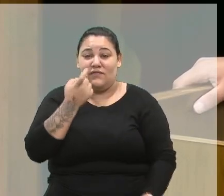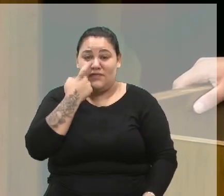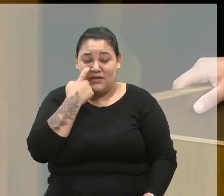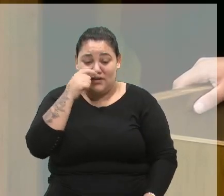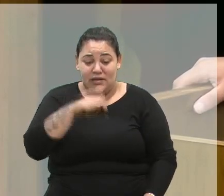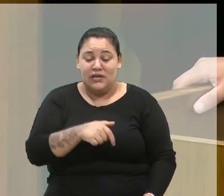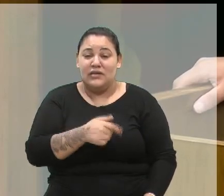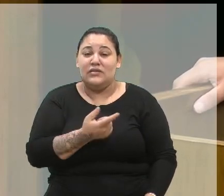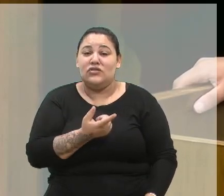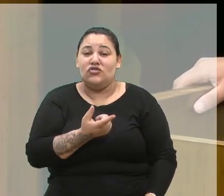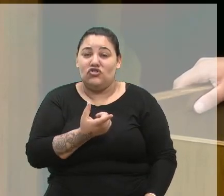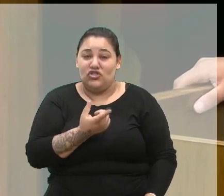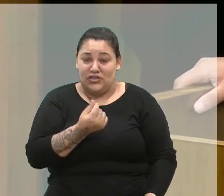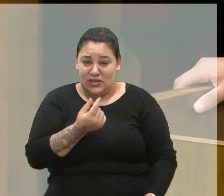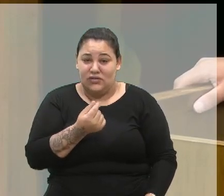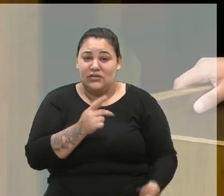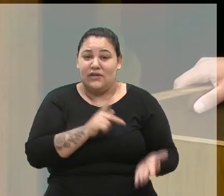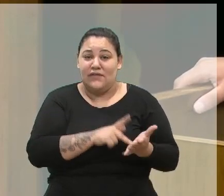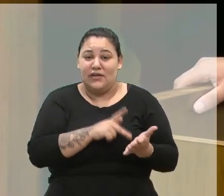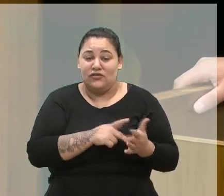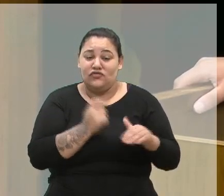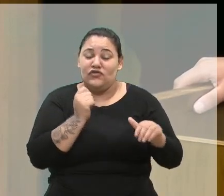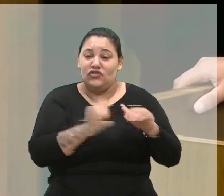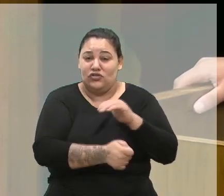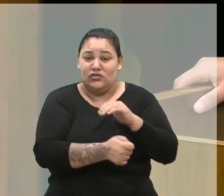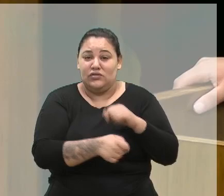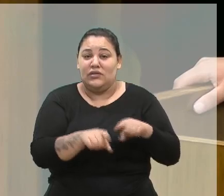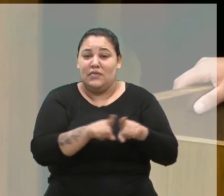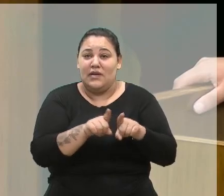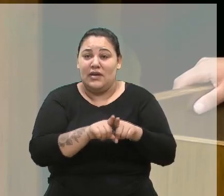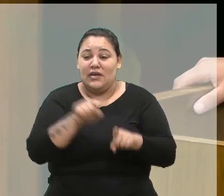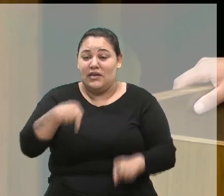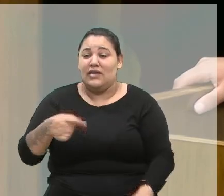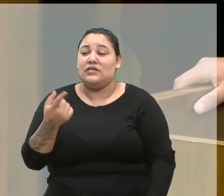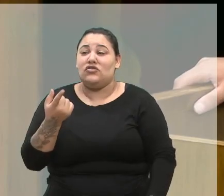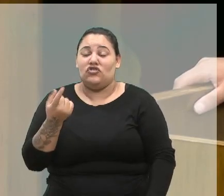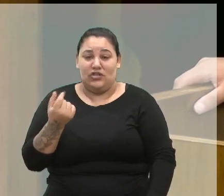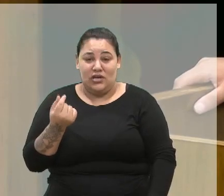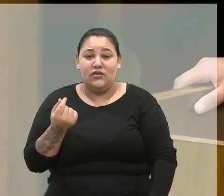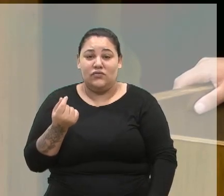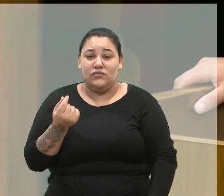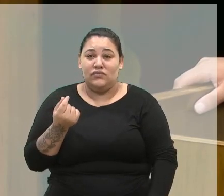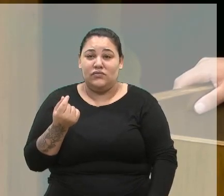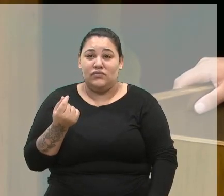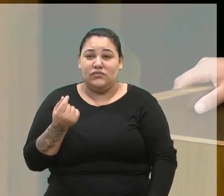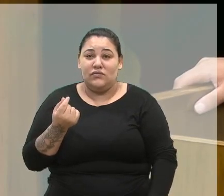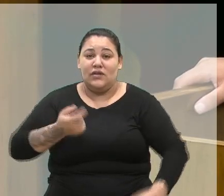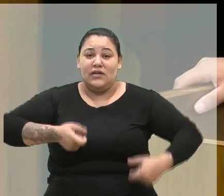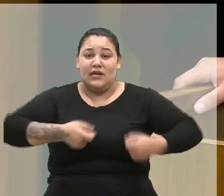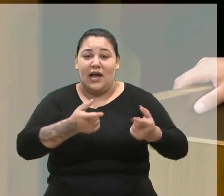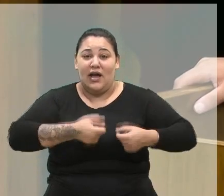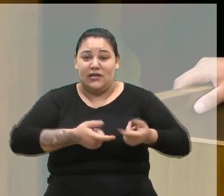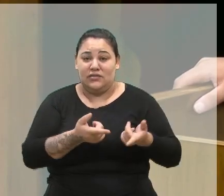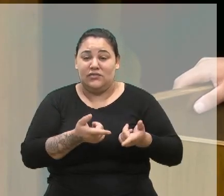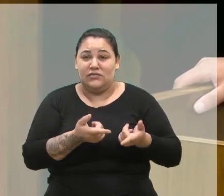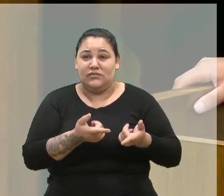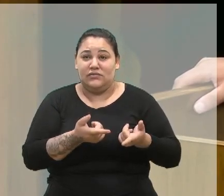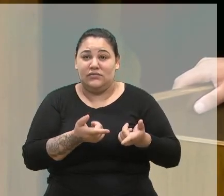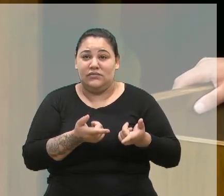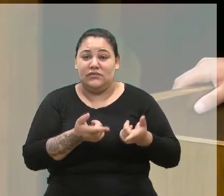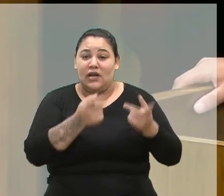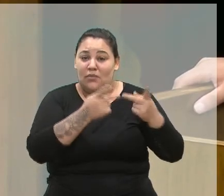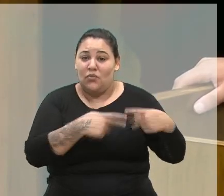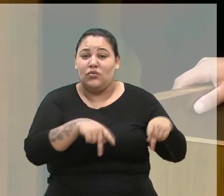dinheiro que está sendo investido e esse dinheiro que está sendo gasto pela